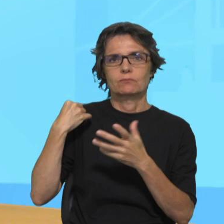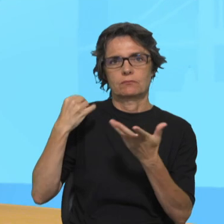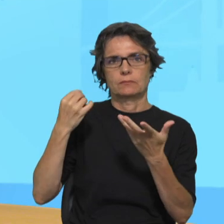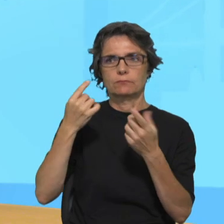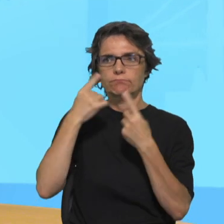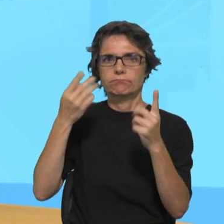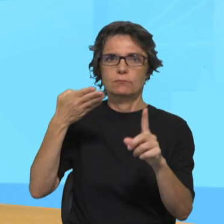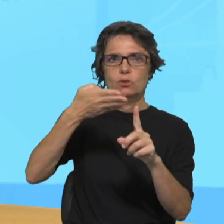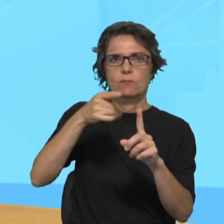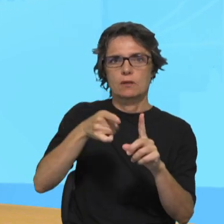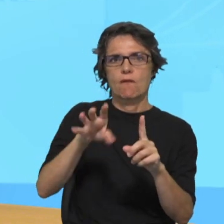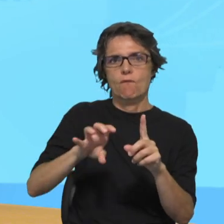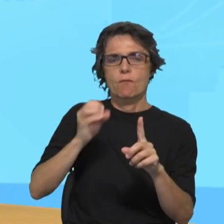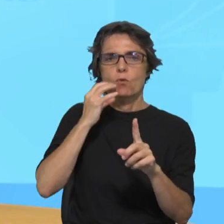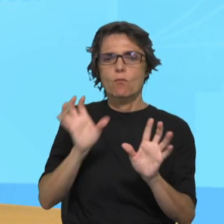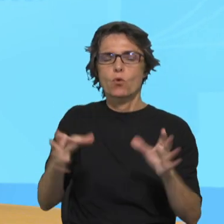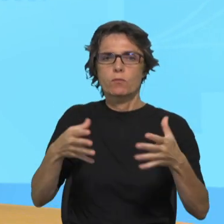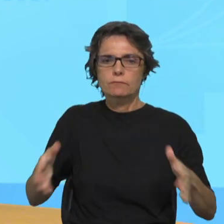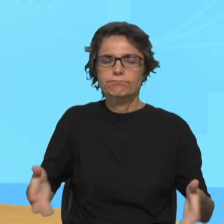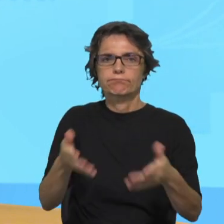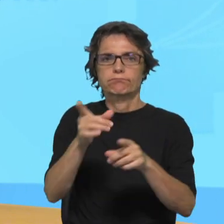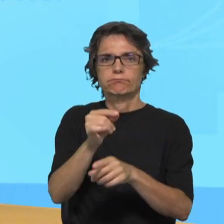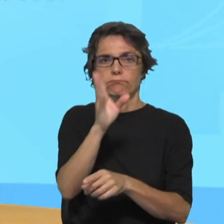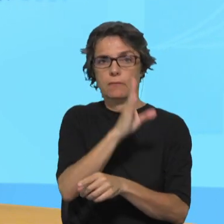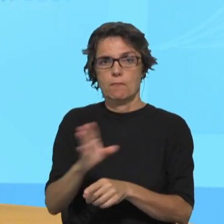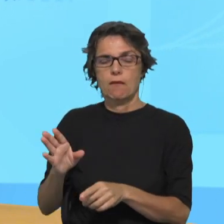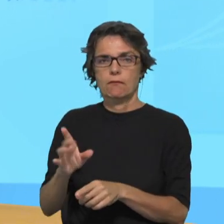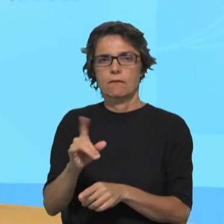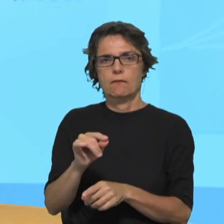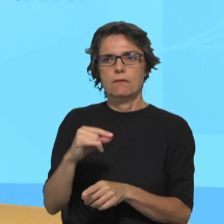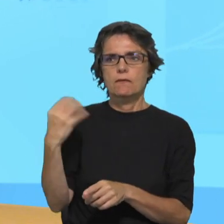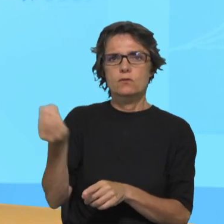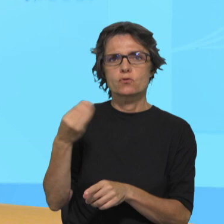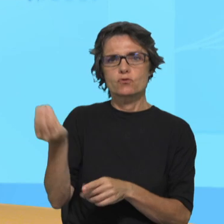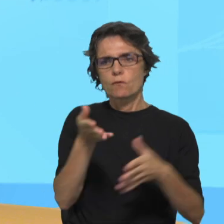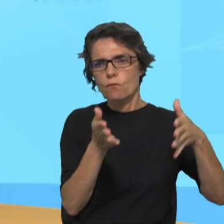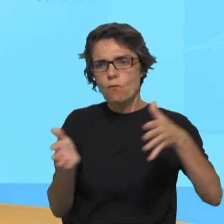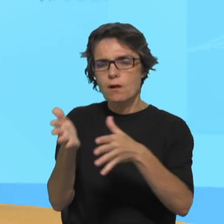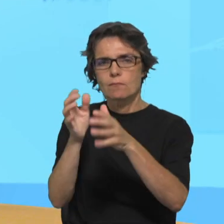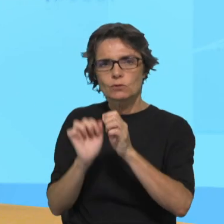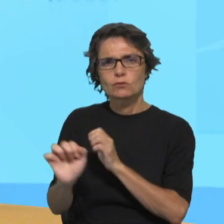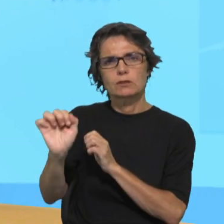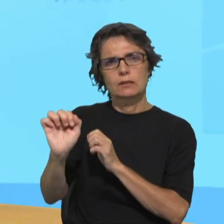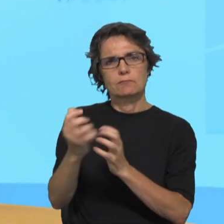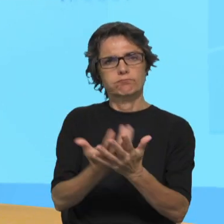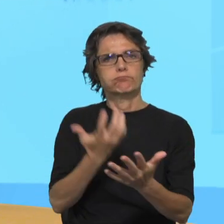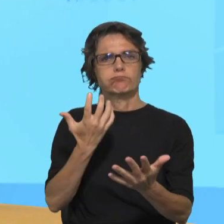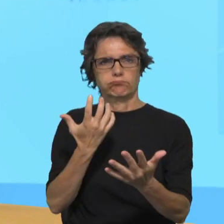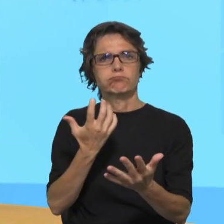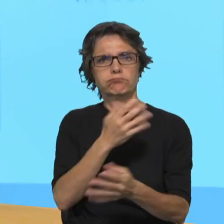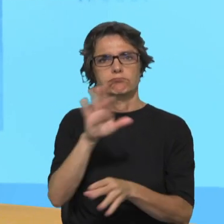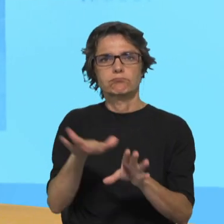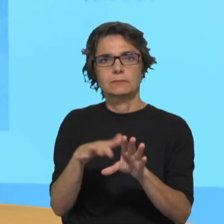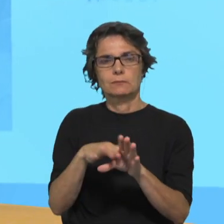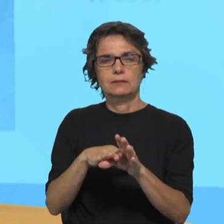como ele se deve concretizar na comunidade. Mas são os jovens que adquirem cada vez mais protagonismo no